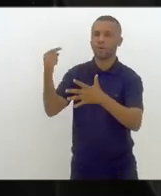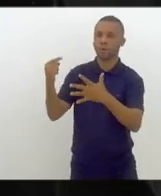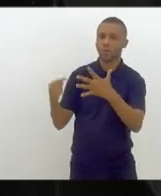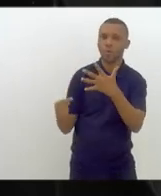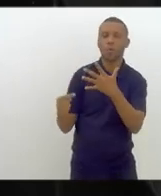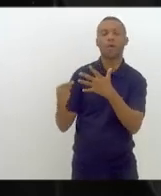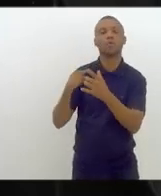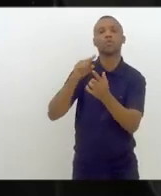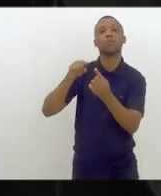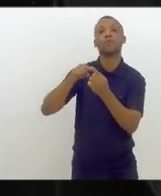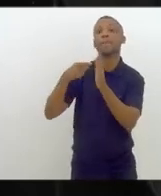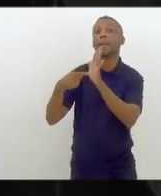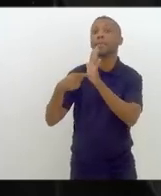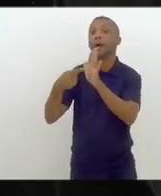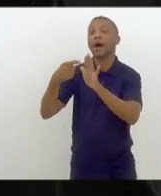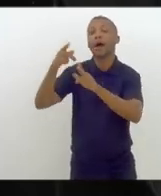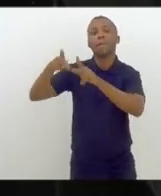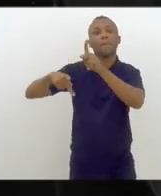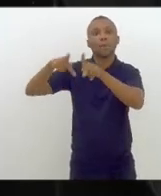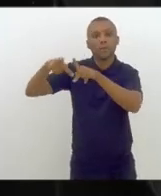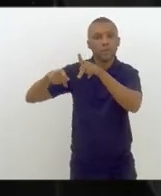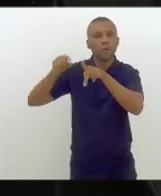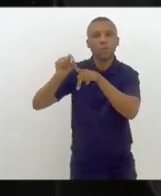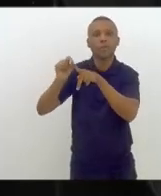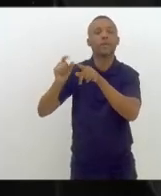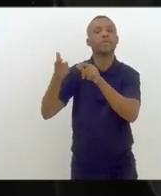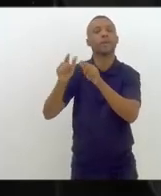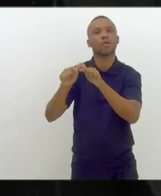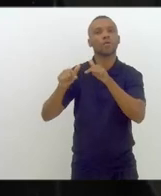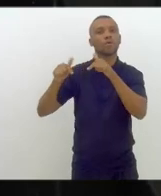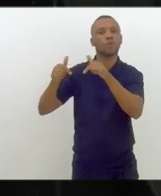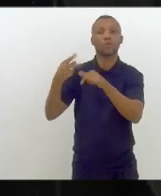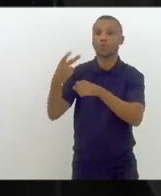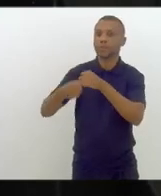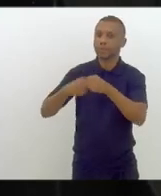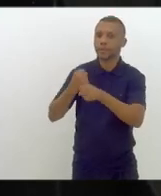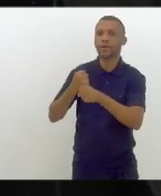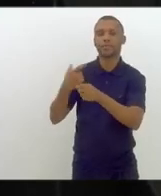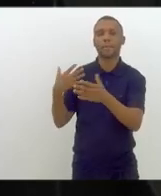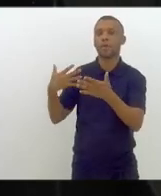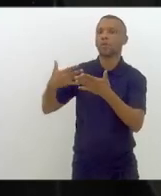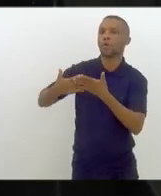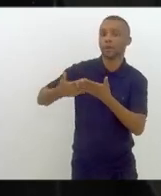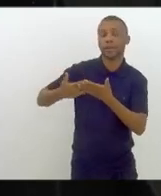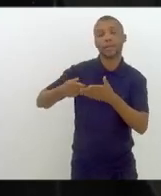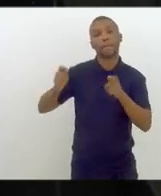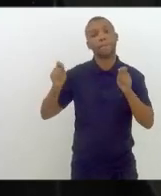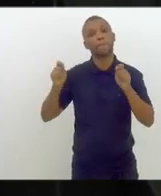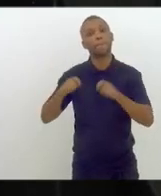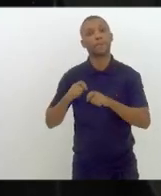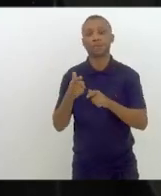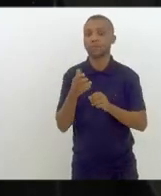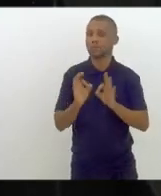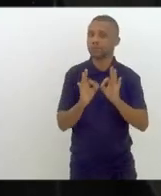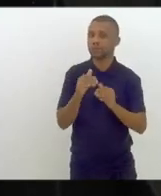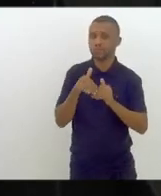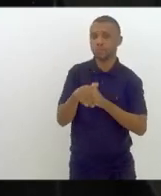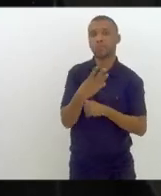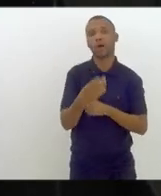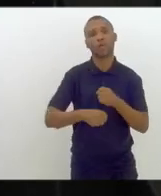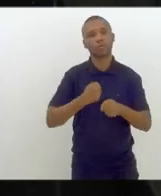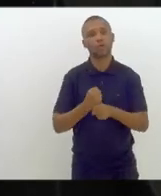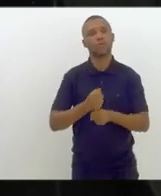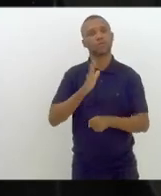para apresentar à população o que ele havia feito durante os 2 anos, o que ele pretendia fazer durante seus próximos